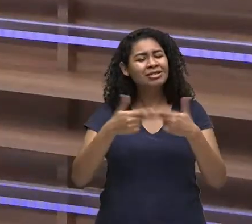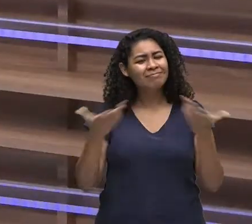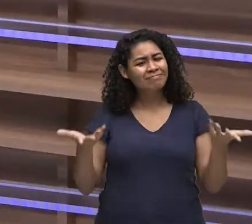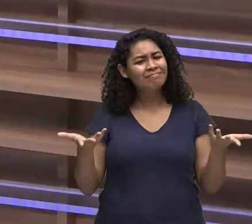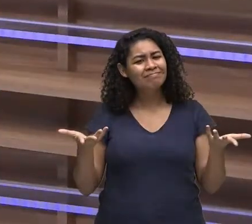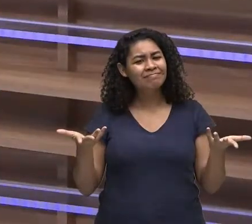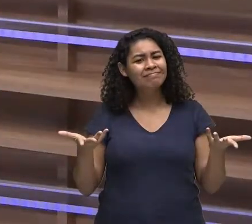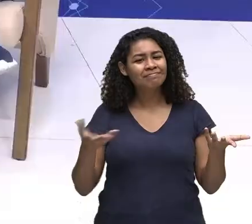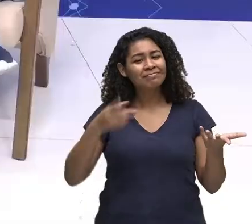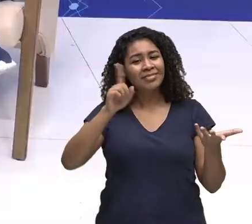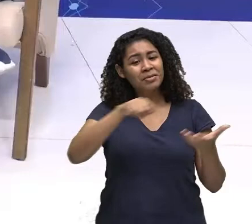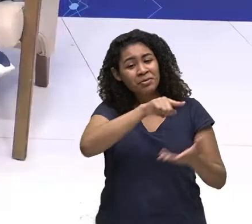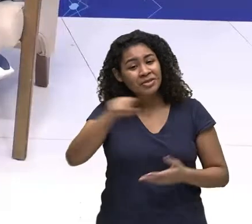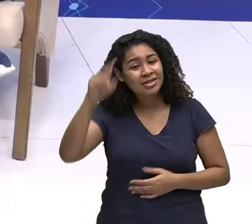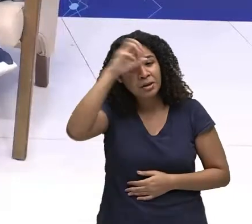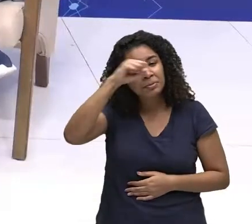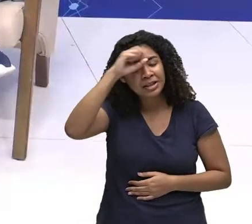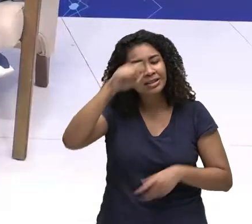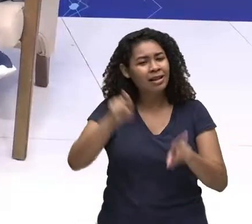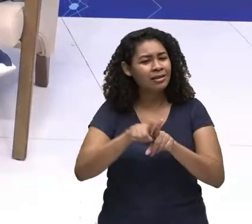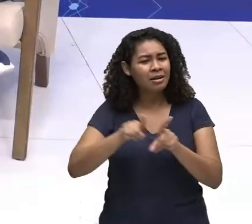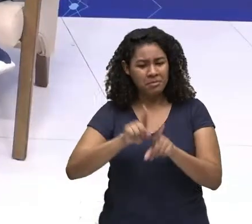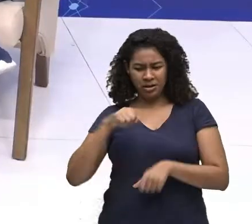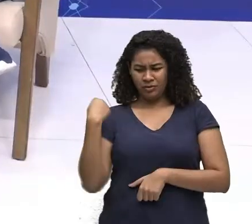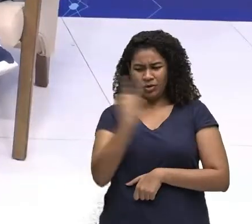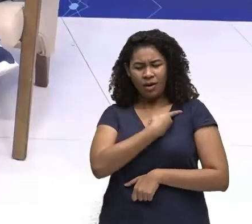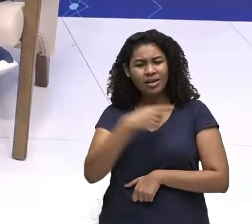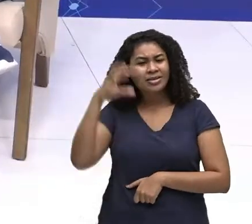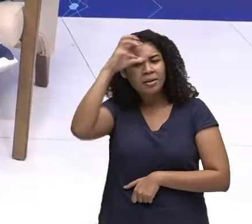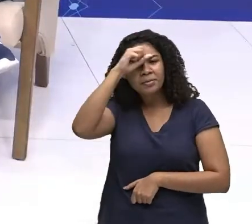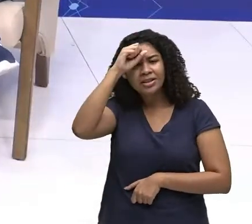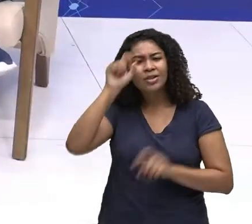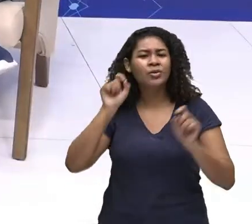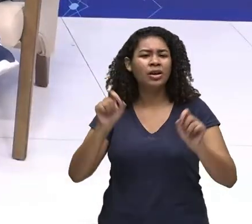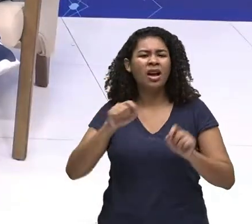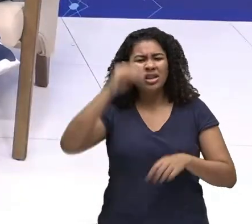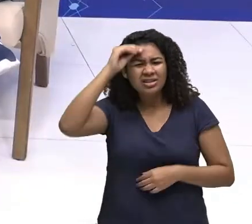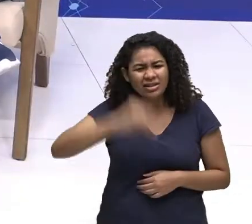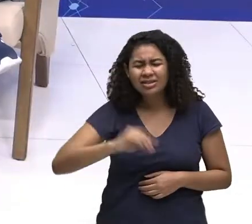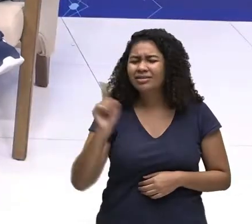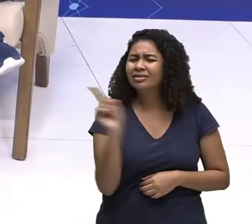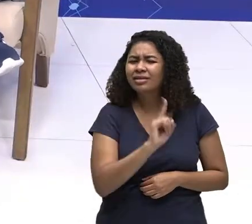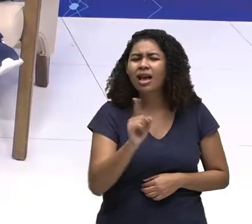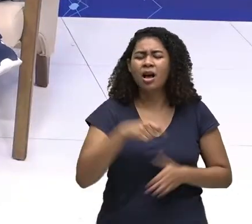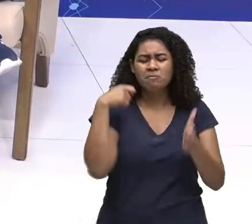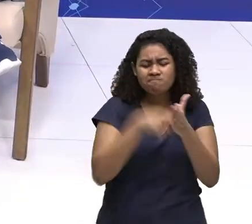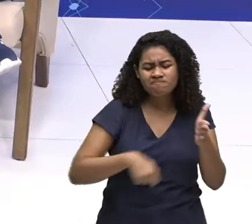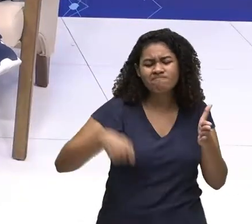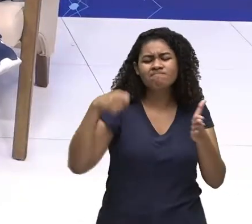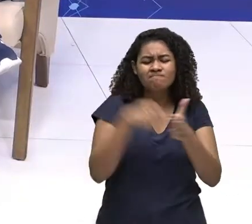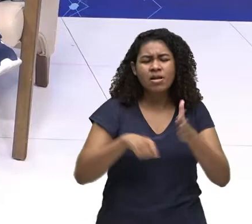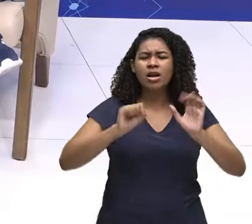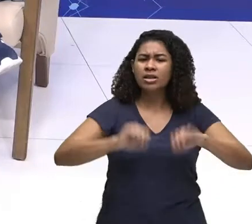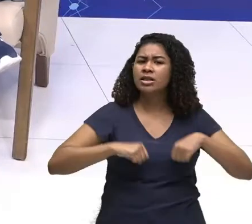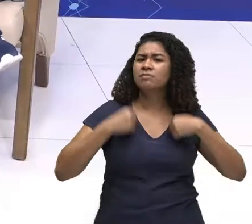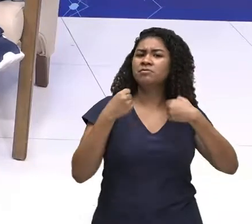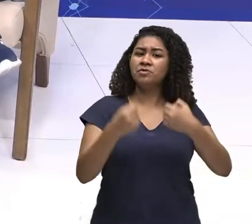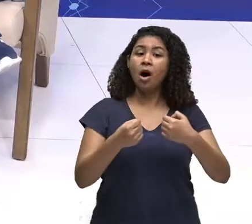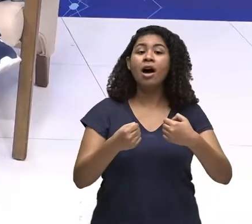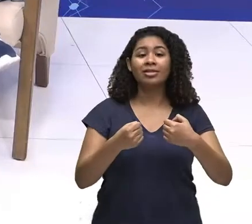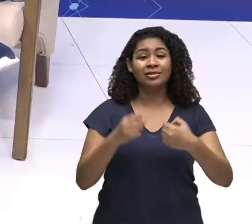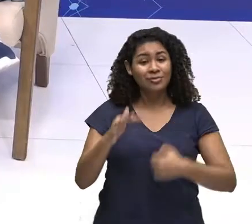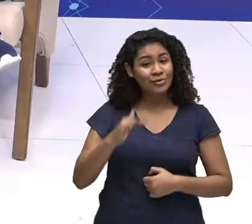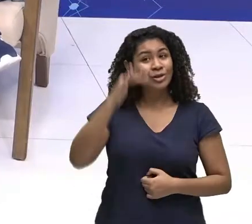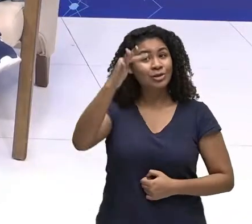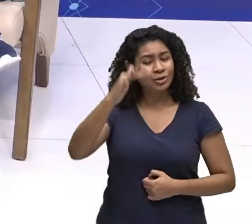para uma lição pra gente, né? Pra você, escolar, não desista, persevere, lute. Uma hora vai acontecer, uma